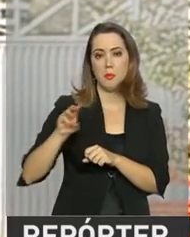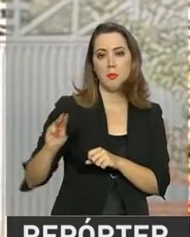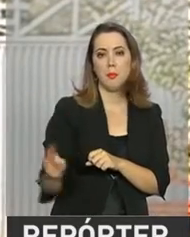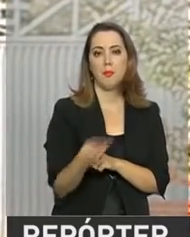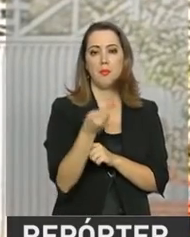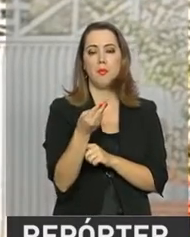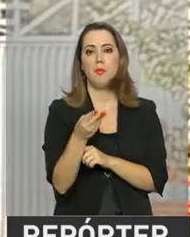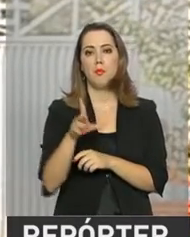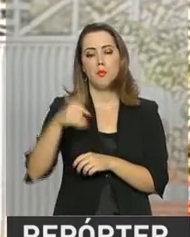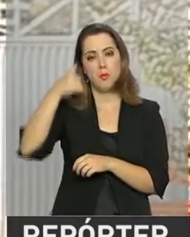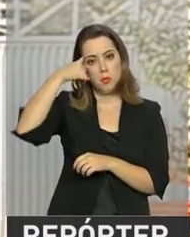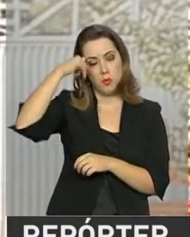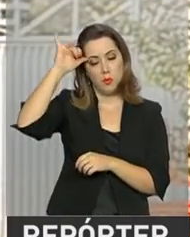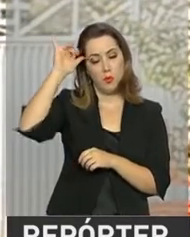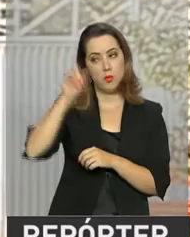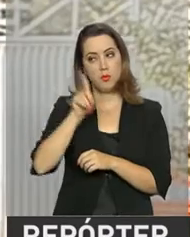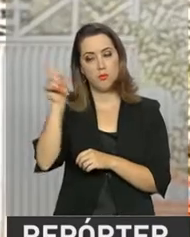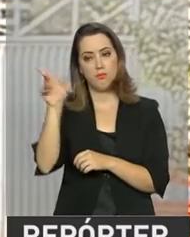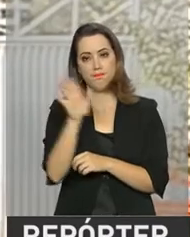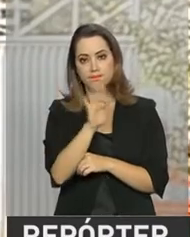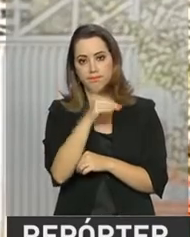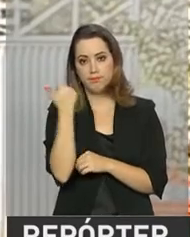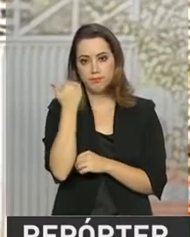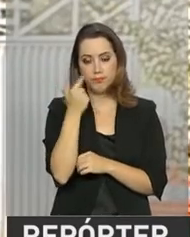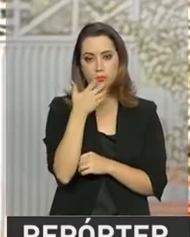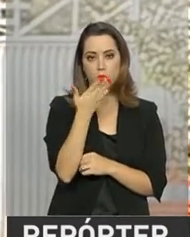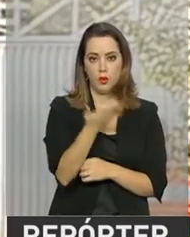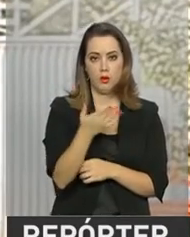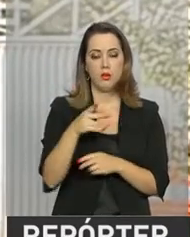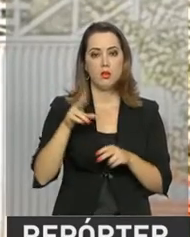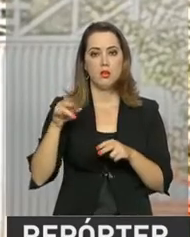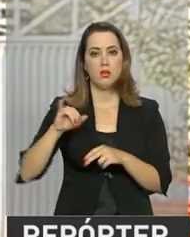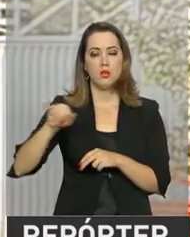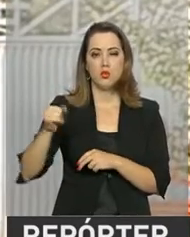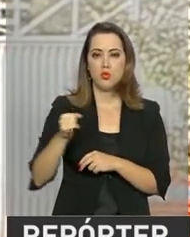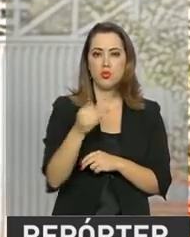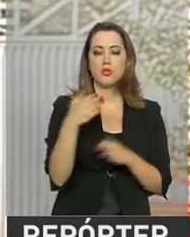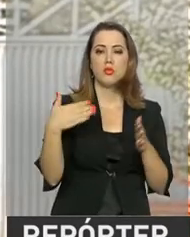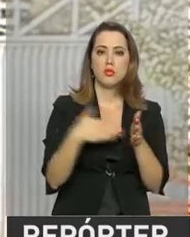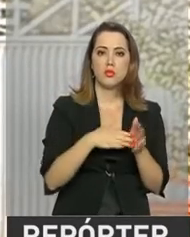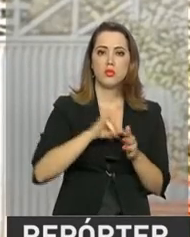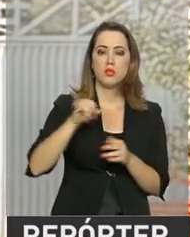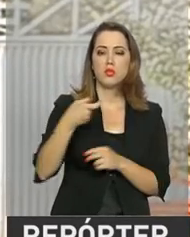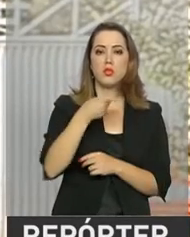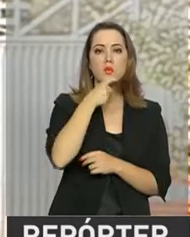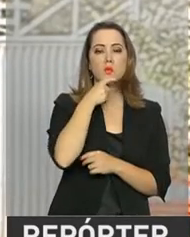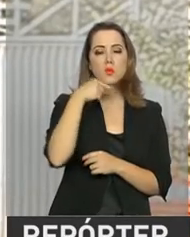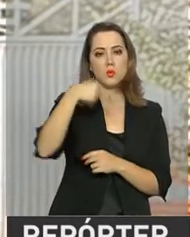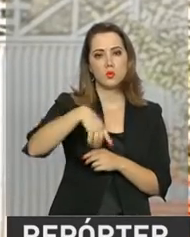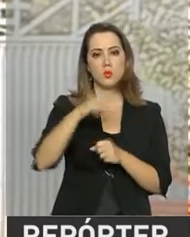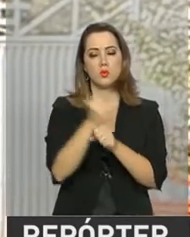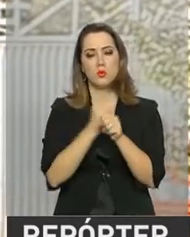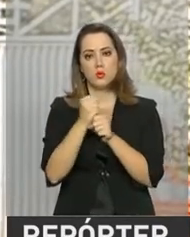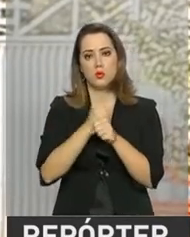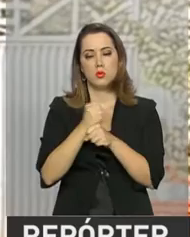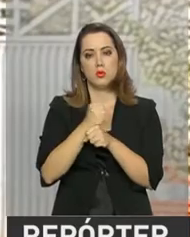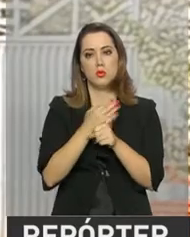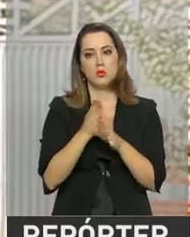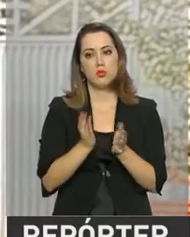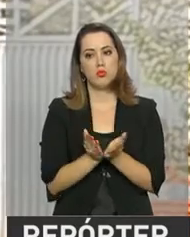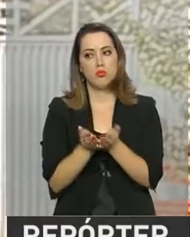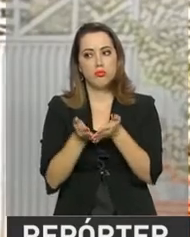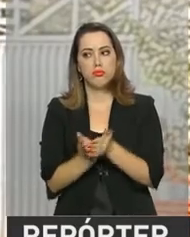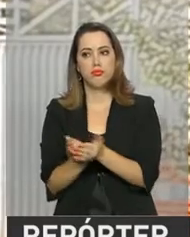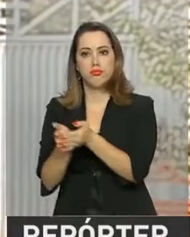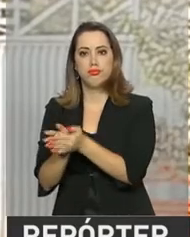serem abatidas na turquia de janeiro a junho deste ano o brasil embarcou 86 mil cabeças de gado para aquele país